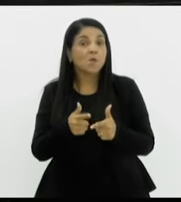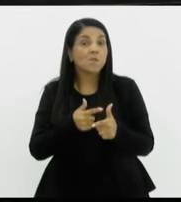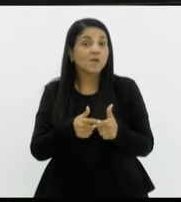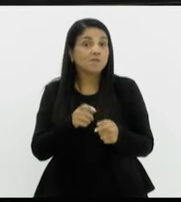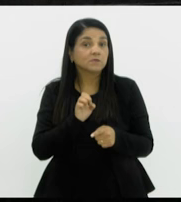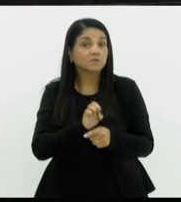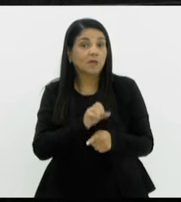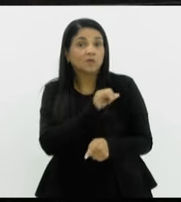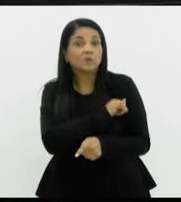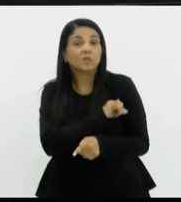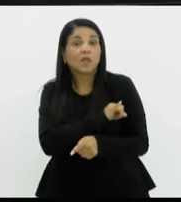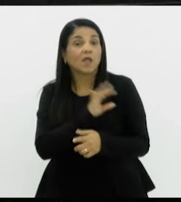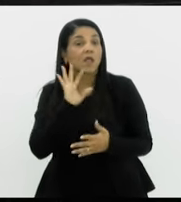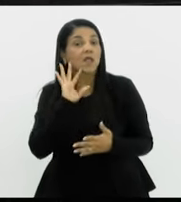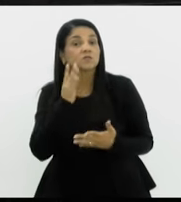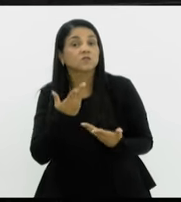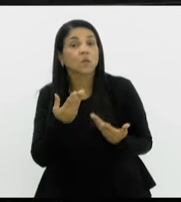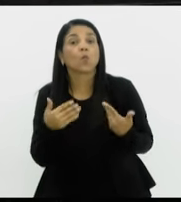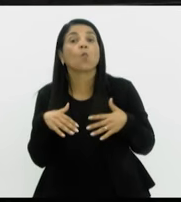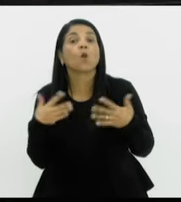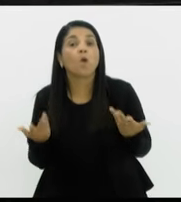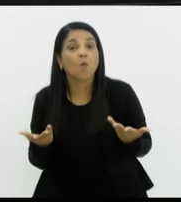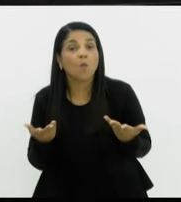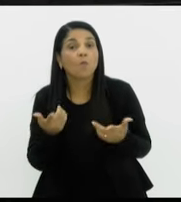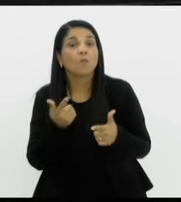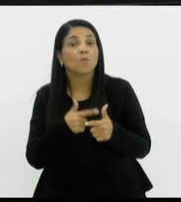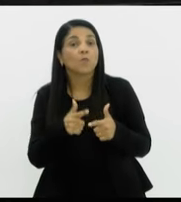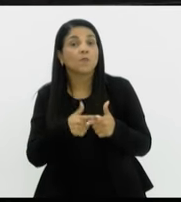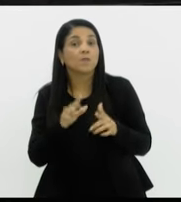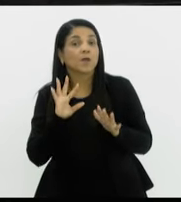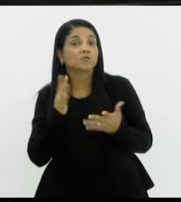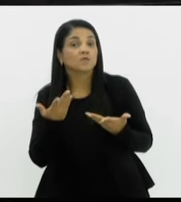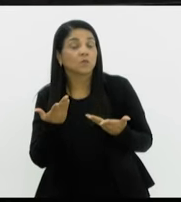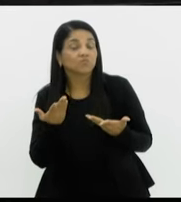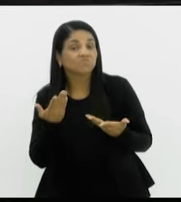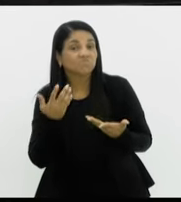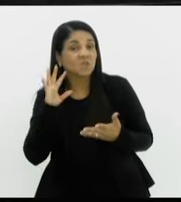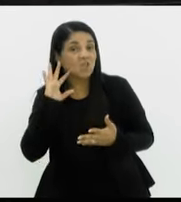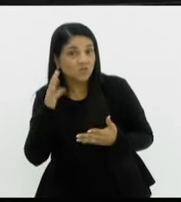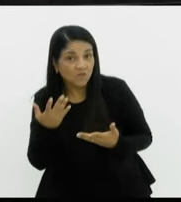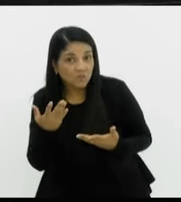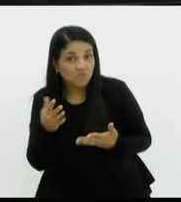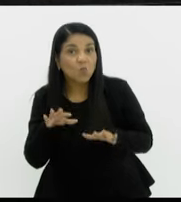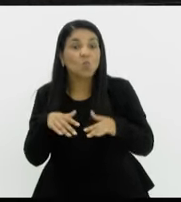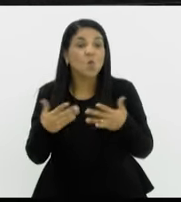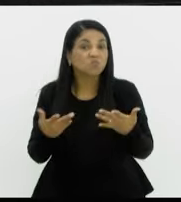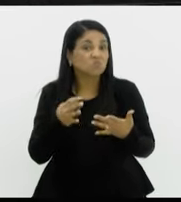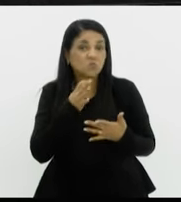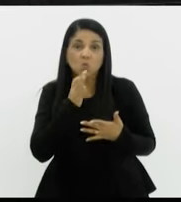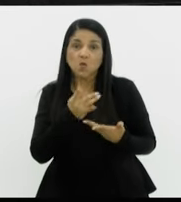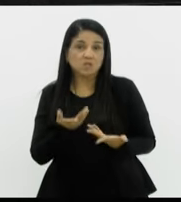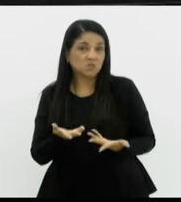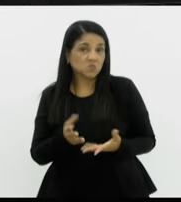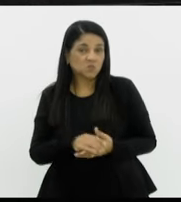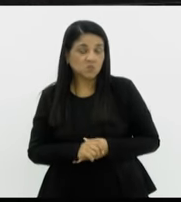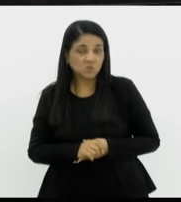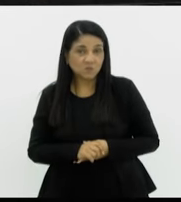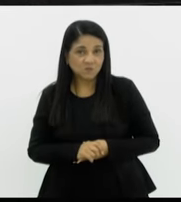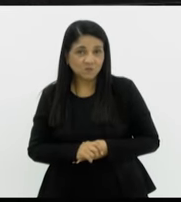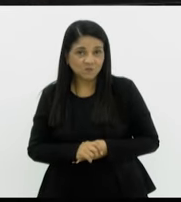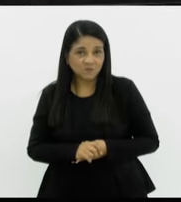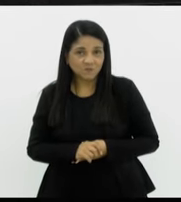Rio de Janeiro foi resolvido? Eu desconheço. Então,